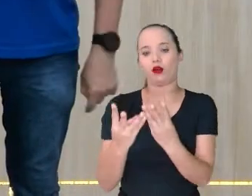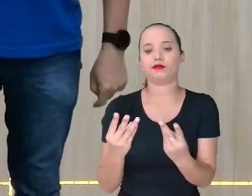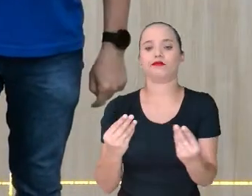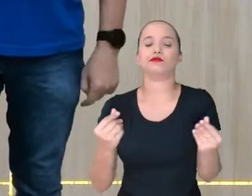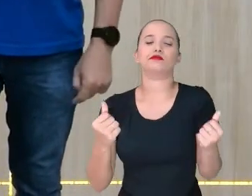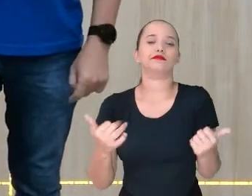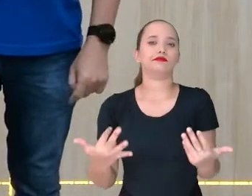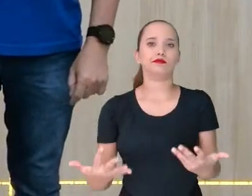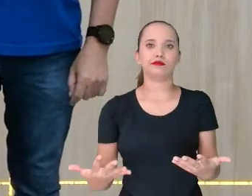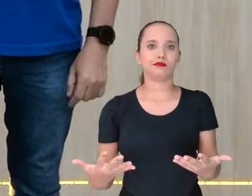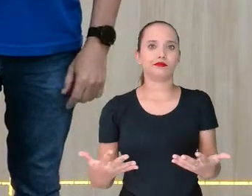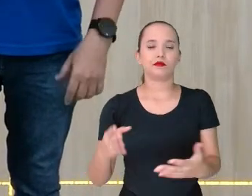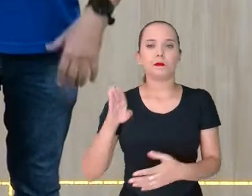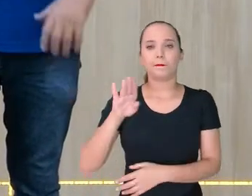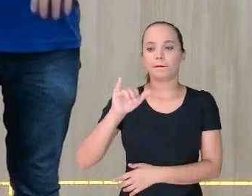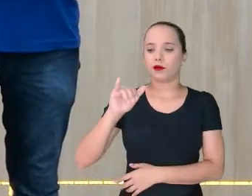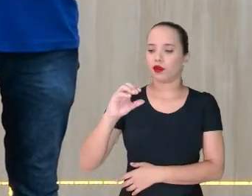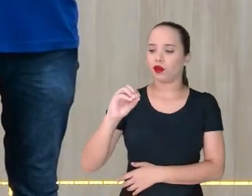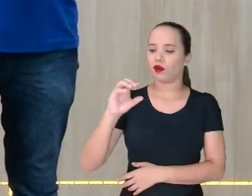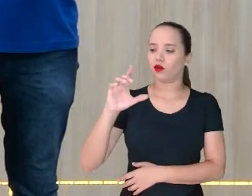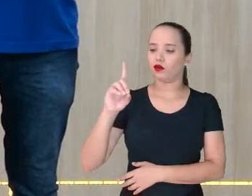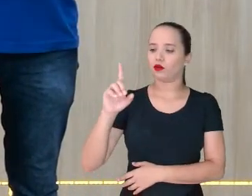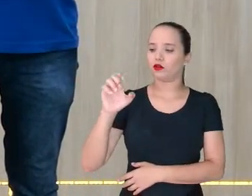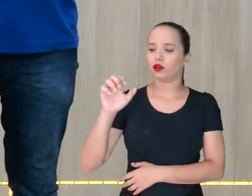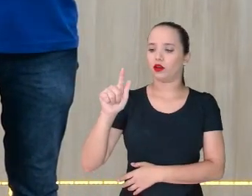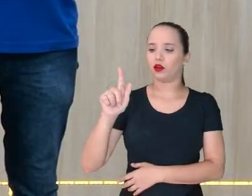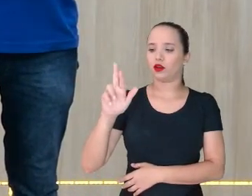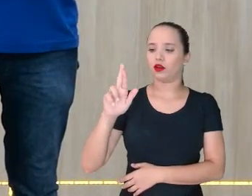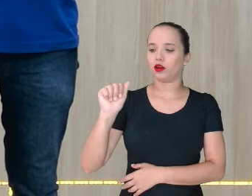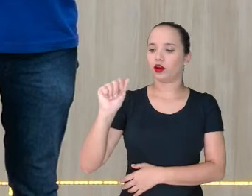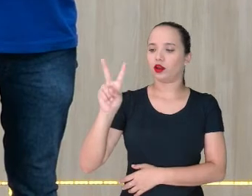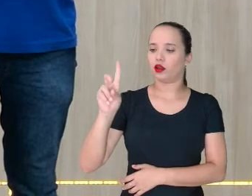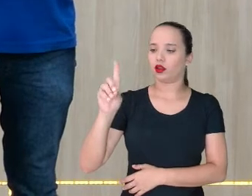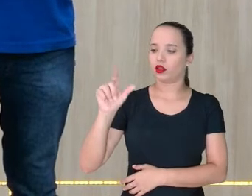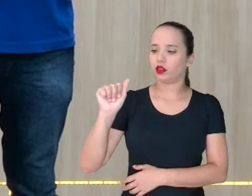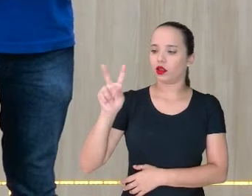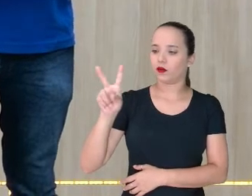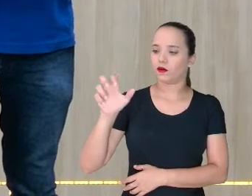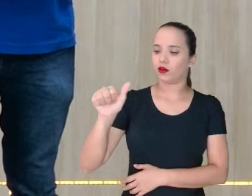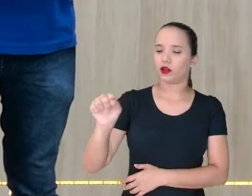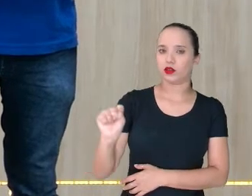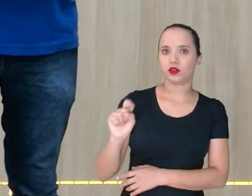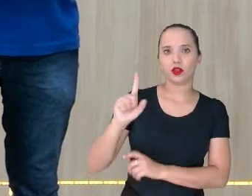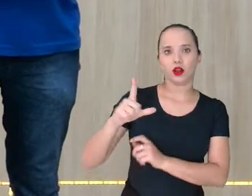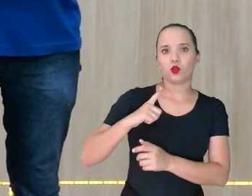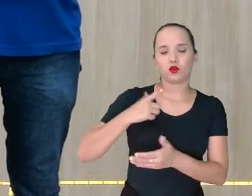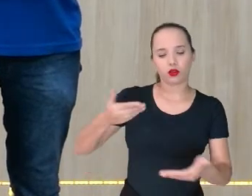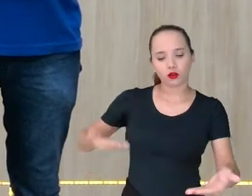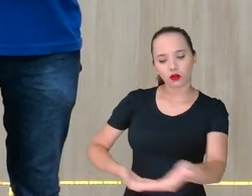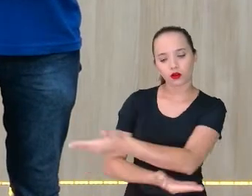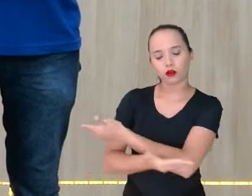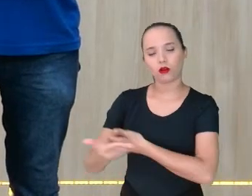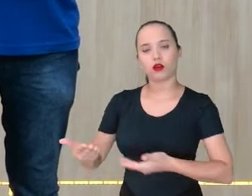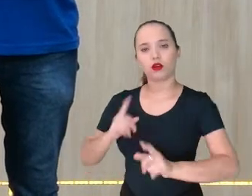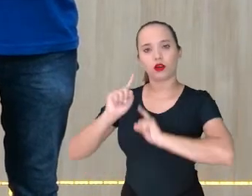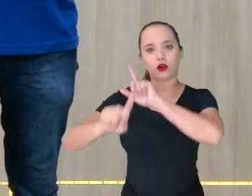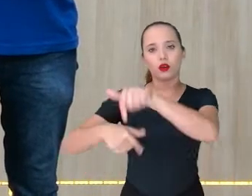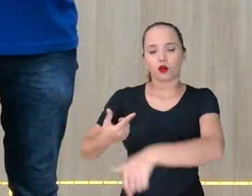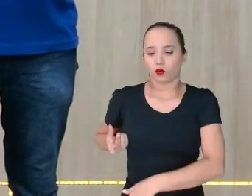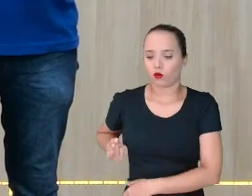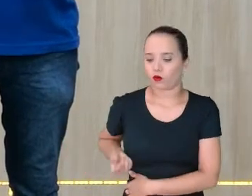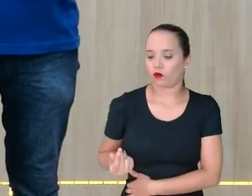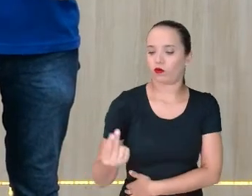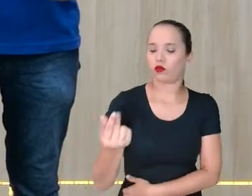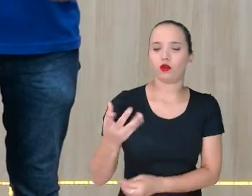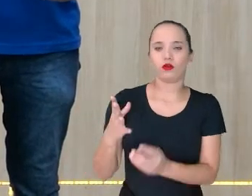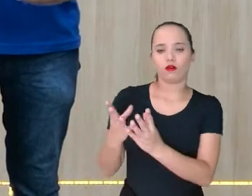biodegradáveis. Isso. Não é? Ou seja, eles não interagem com o meio ambiente de forma que com o tempo eles vão se